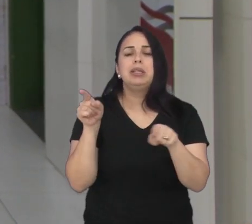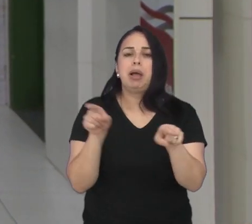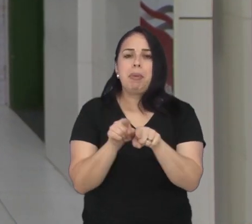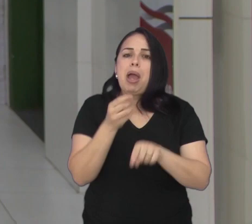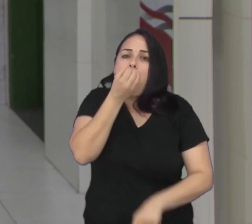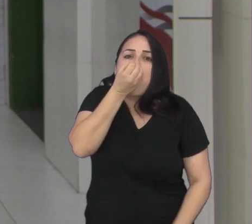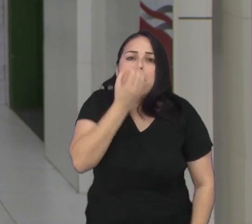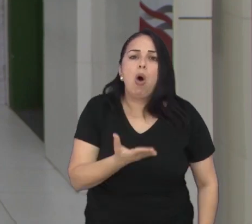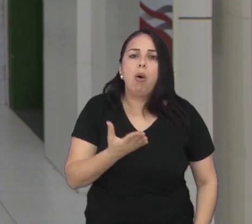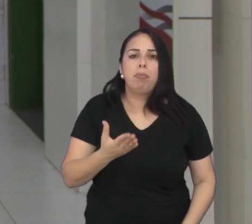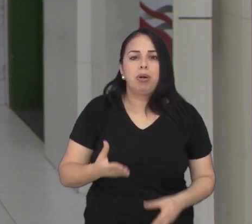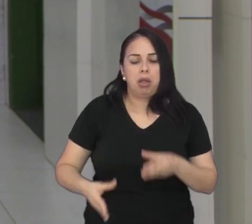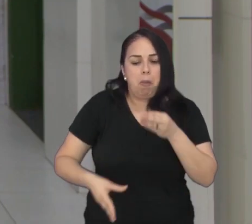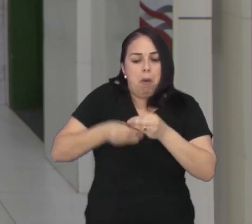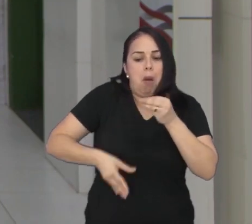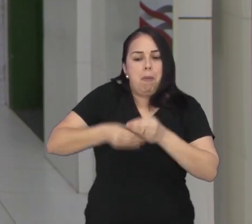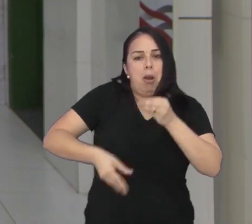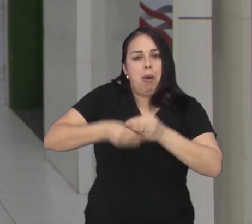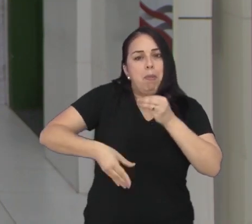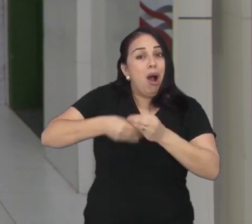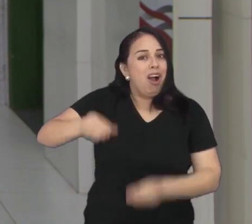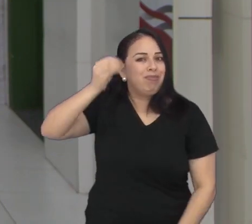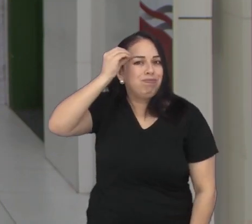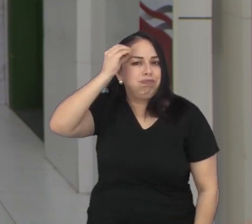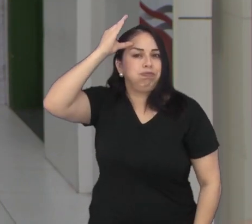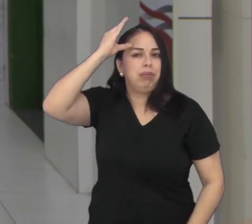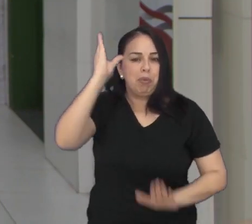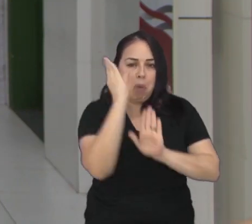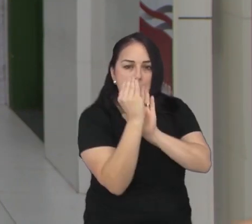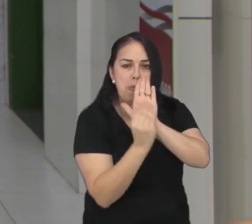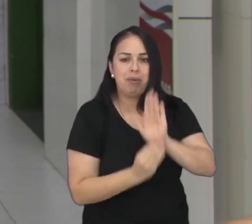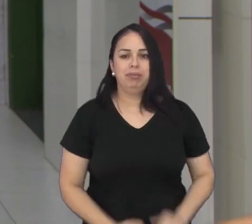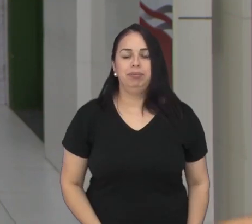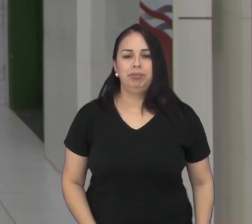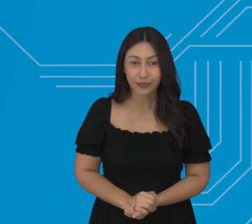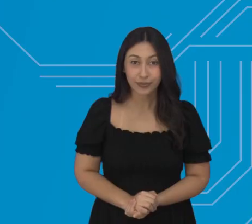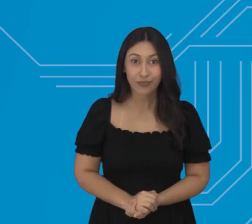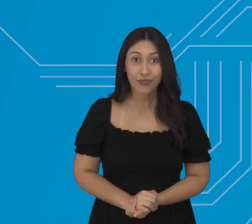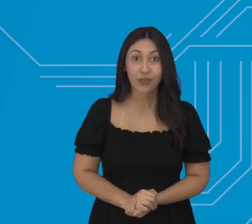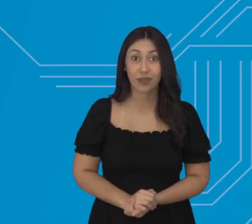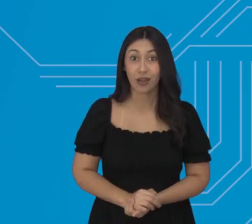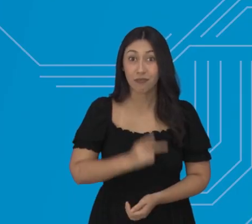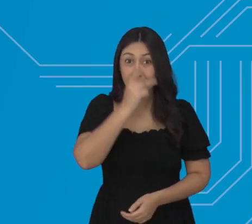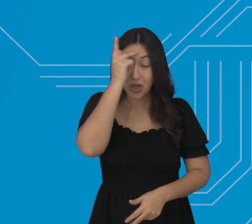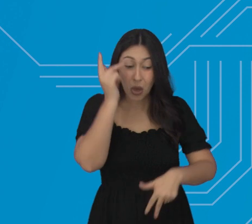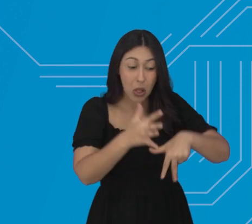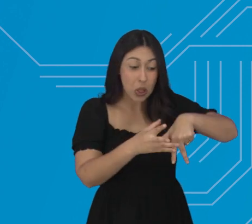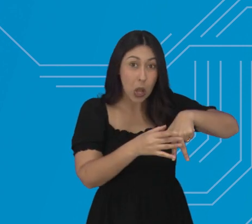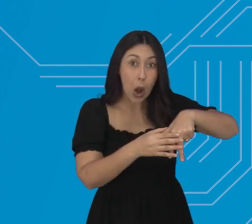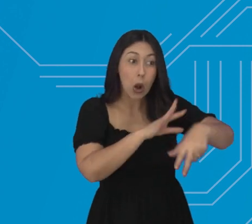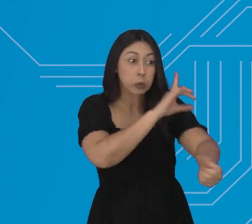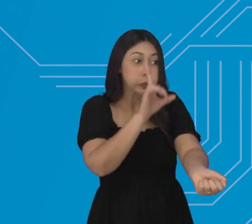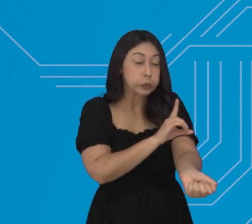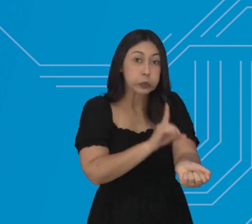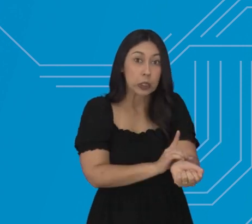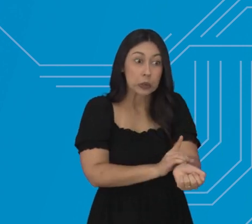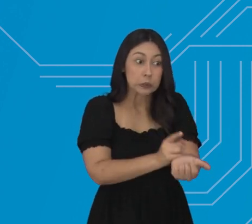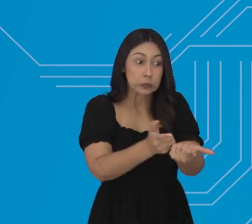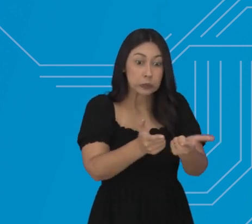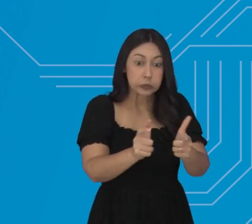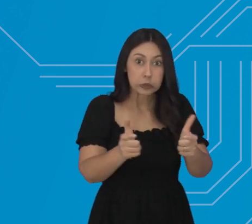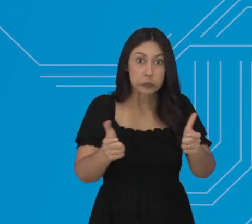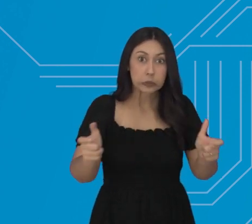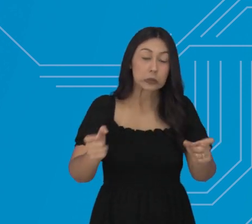profissional. E é muito bom porque a gente agrega muito conhecimento, né? É bom sempre estar estudando. E os casos de dengue em São José continuam a